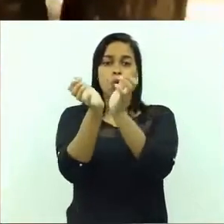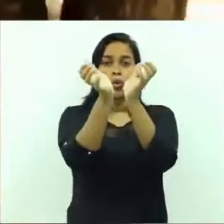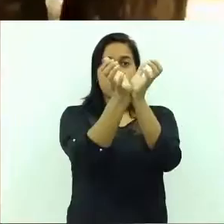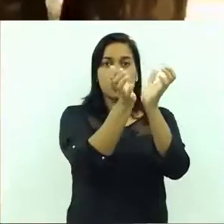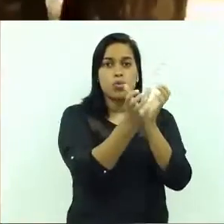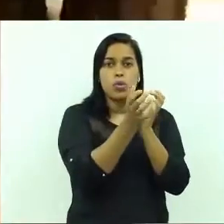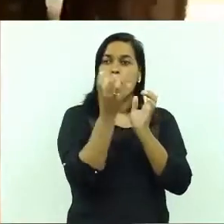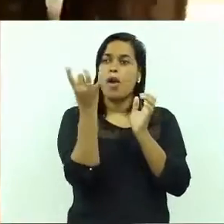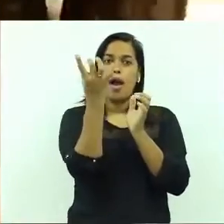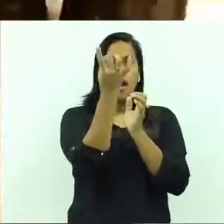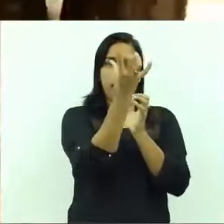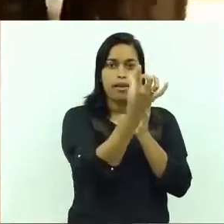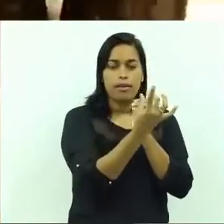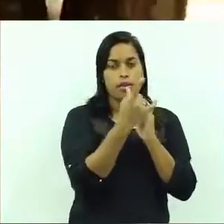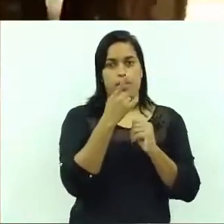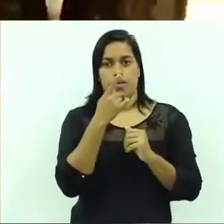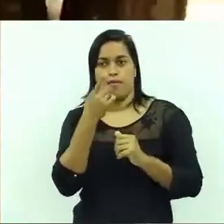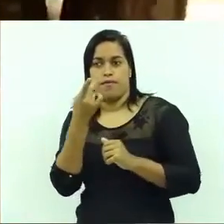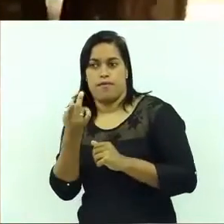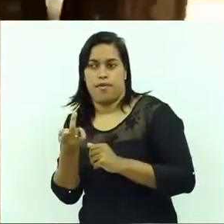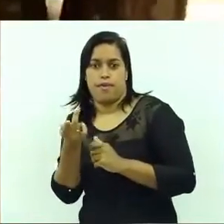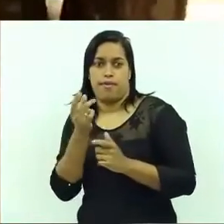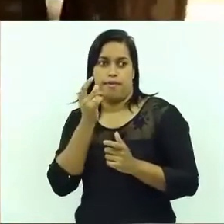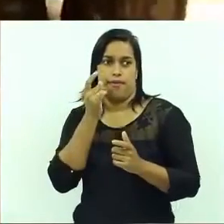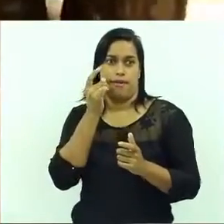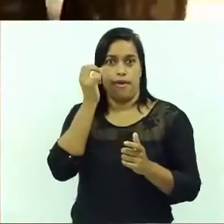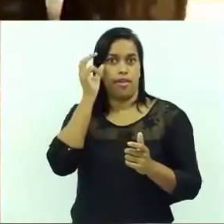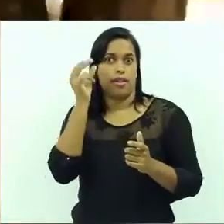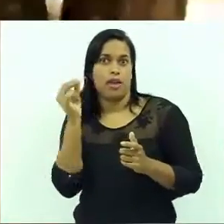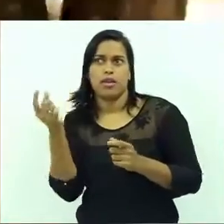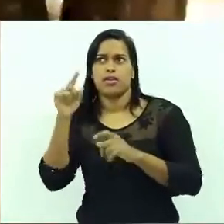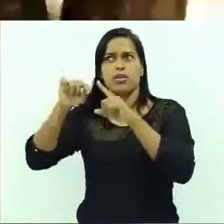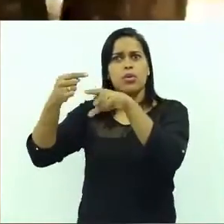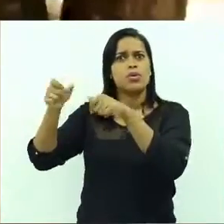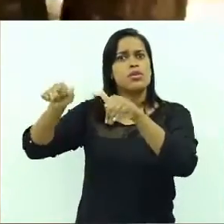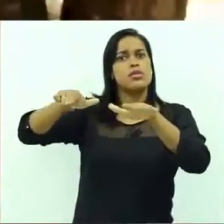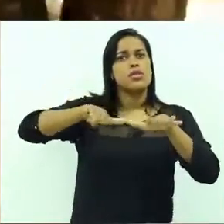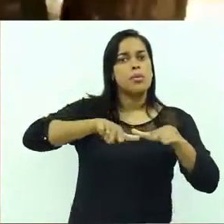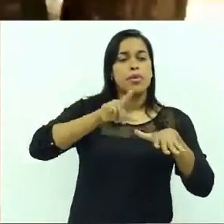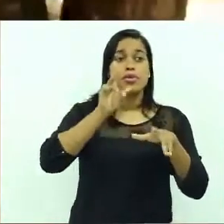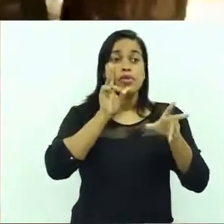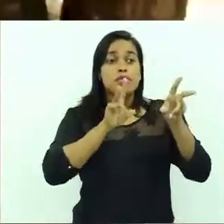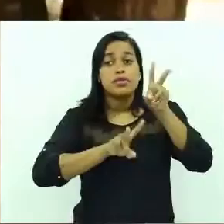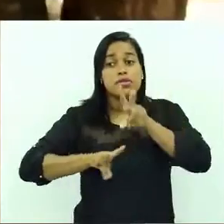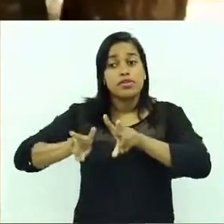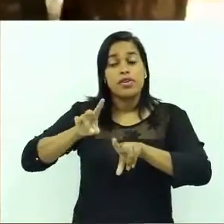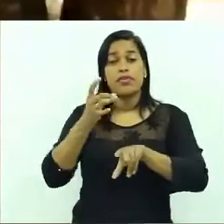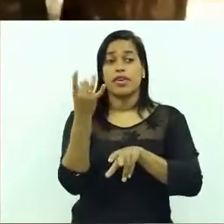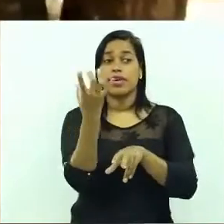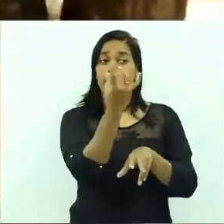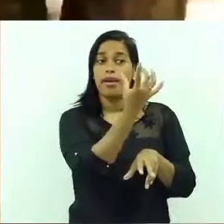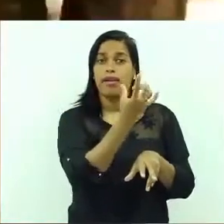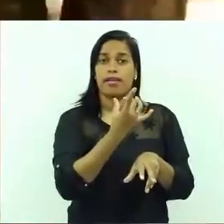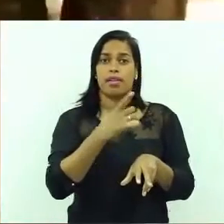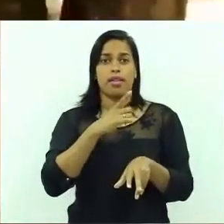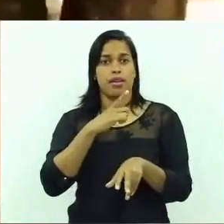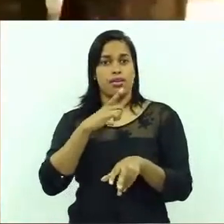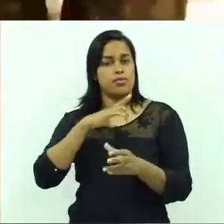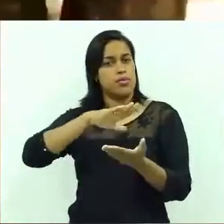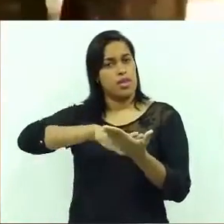um vai contar a sua ideia. Tudo bem, vai para casa, volta semana que vem para o polo e você vai ver que cada um tem